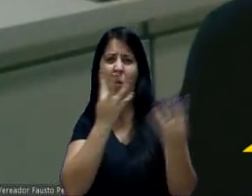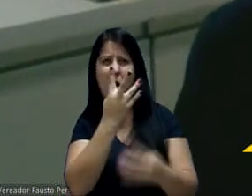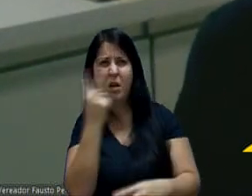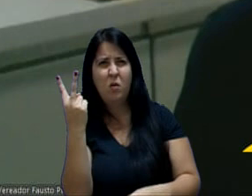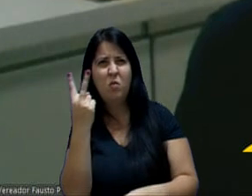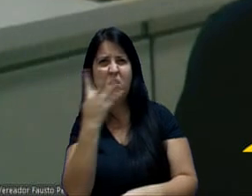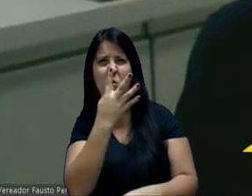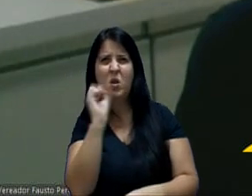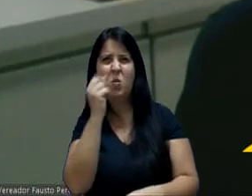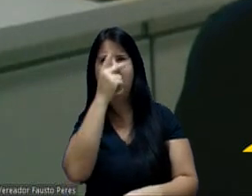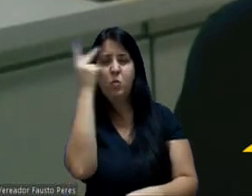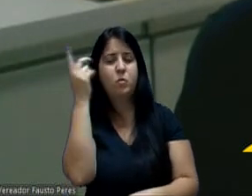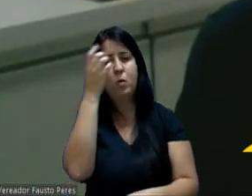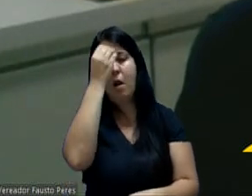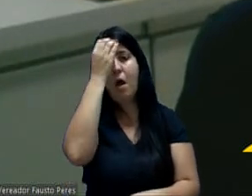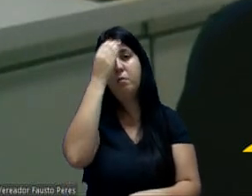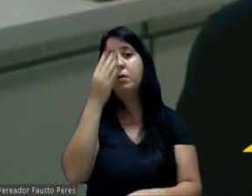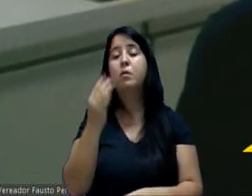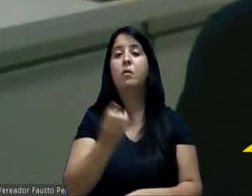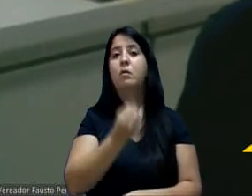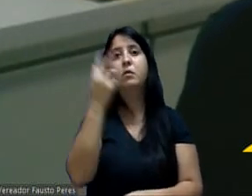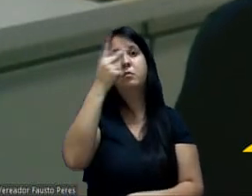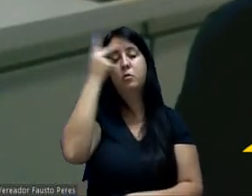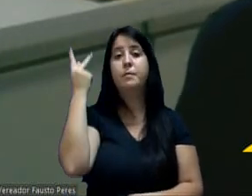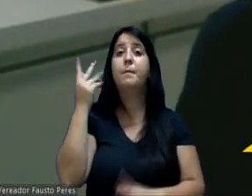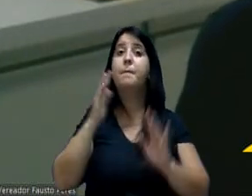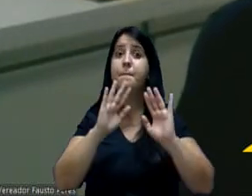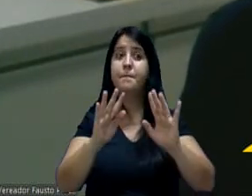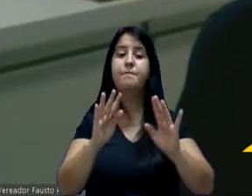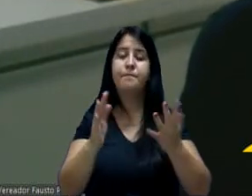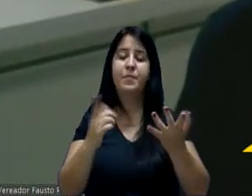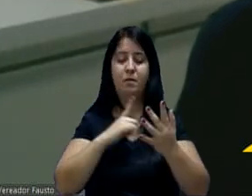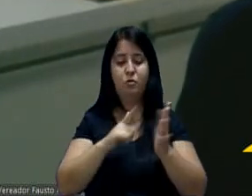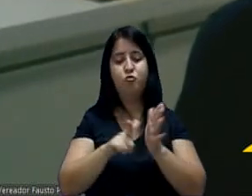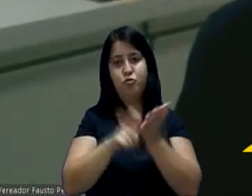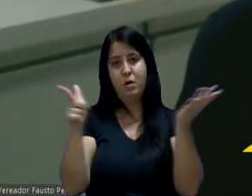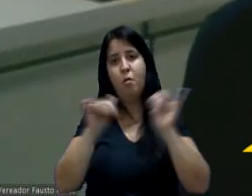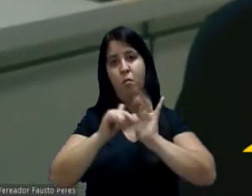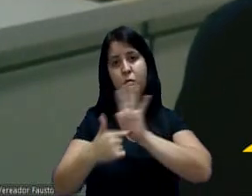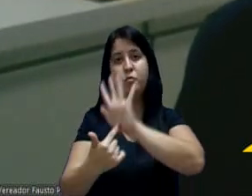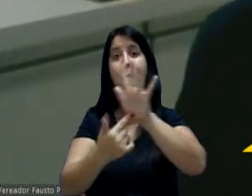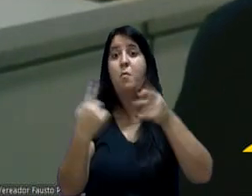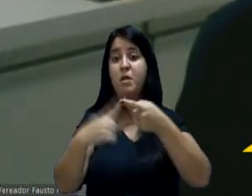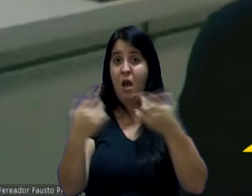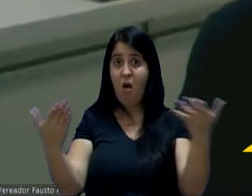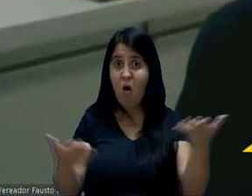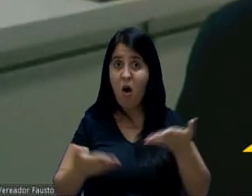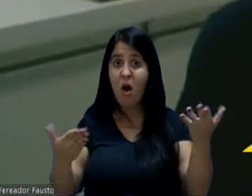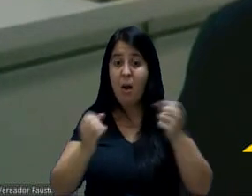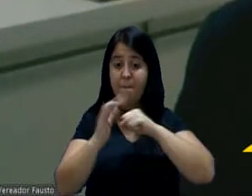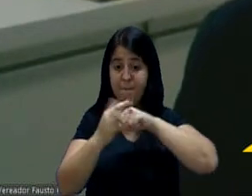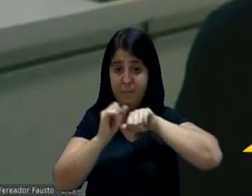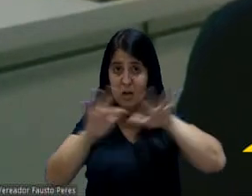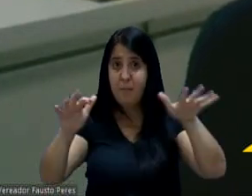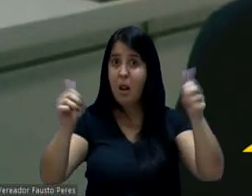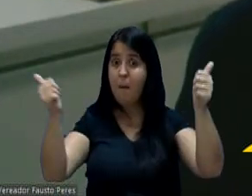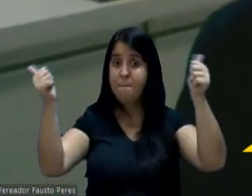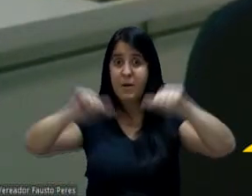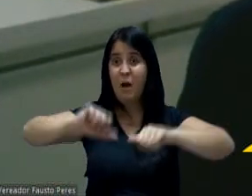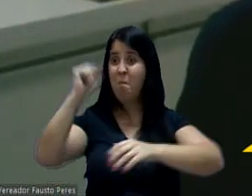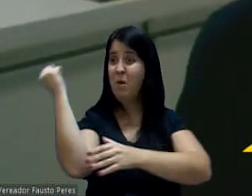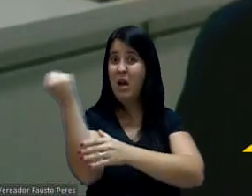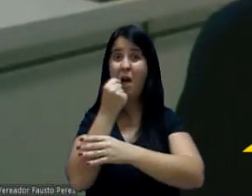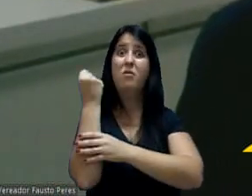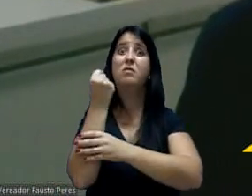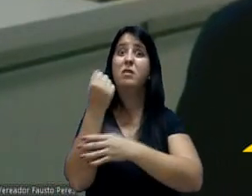agora, que são na matéria do Jornal Cruzeiro do Sul aí, porque a pandemia está se agravando, e todos nós temos que deixar a